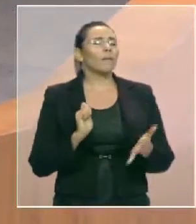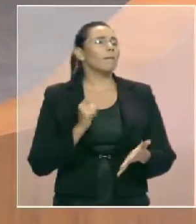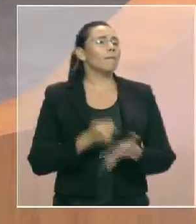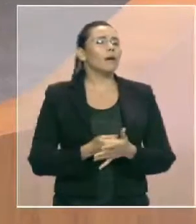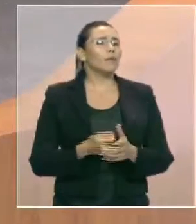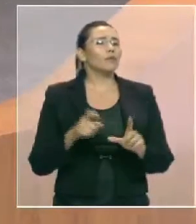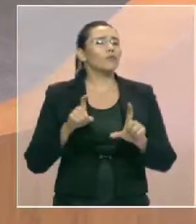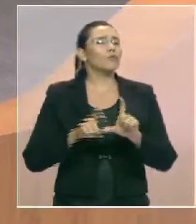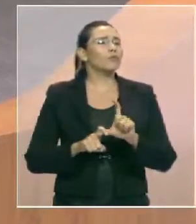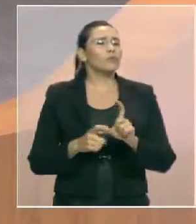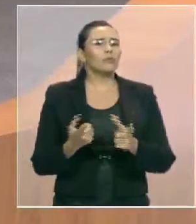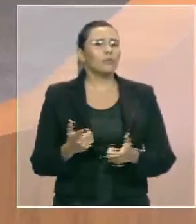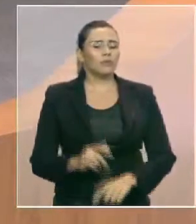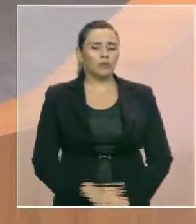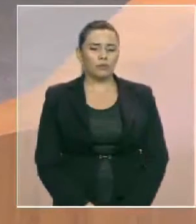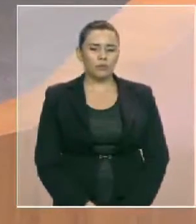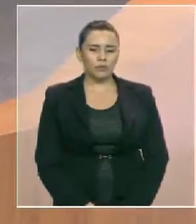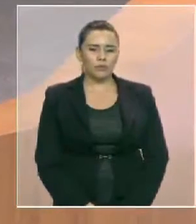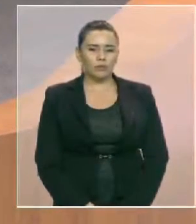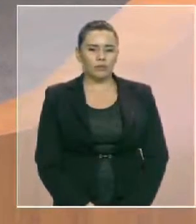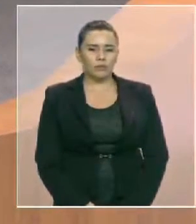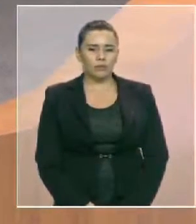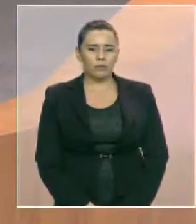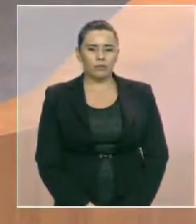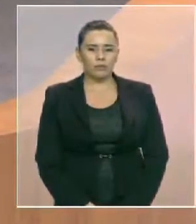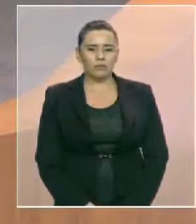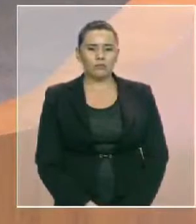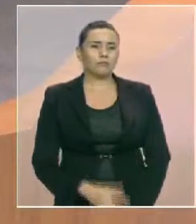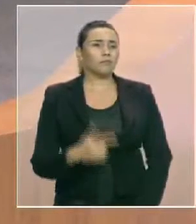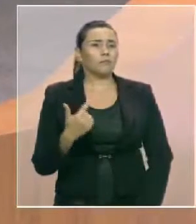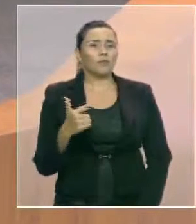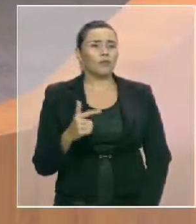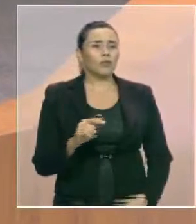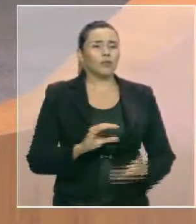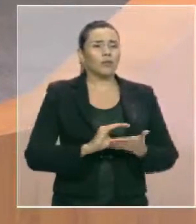Pagamento da dívida, ou seja, não tem investimento